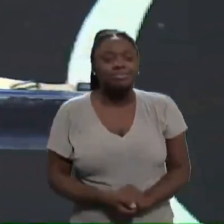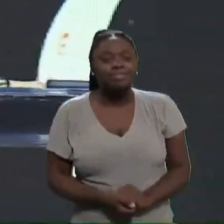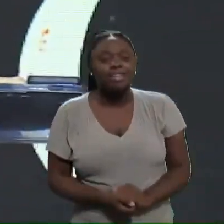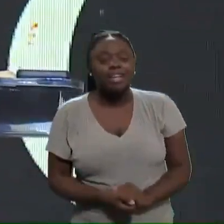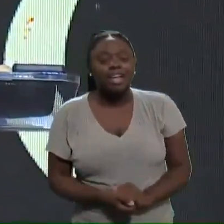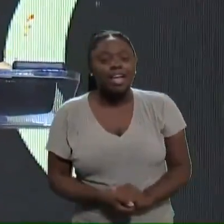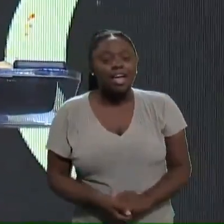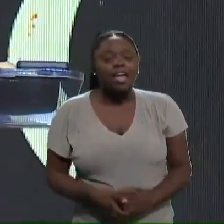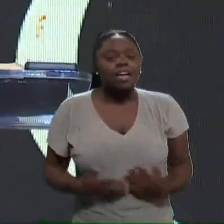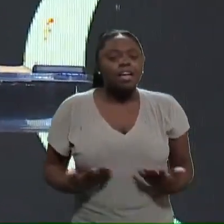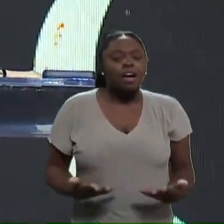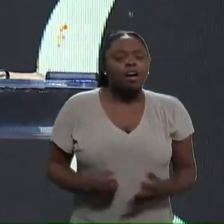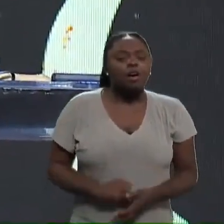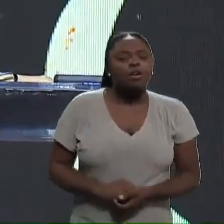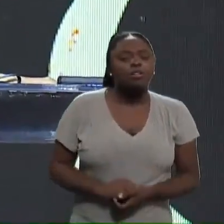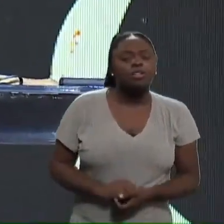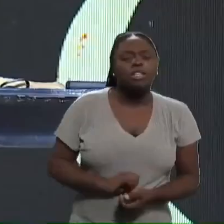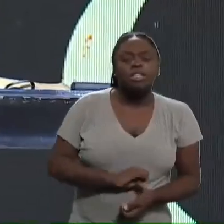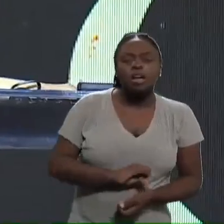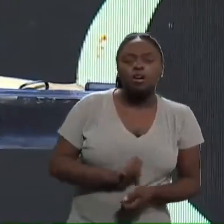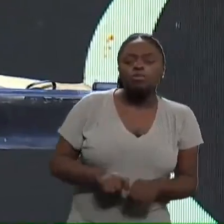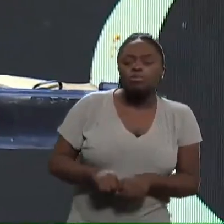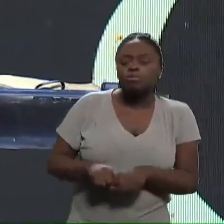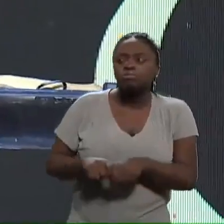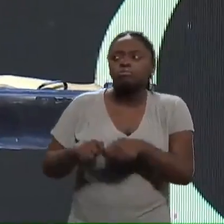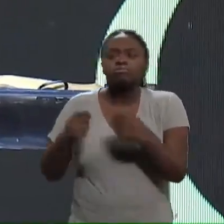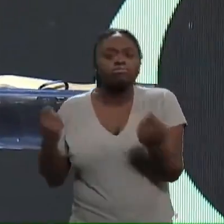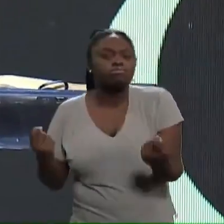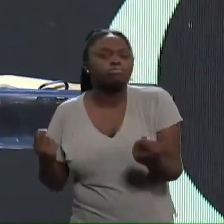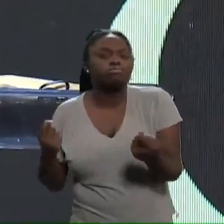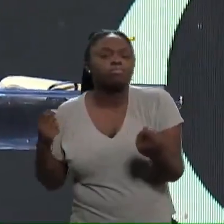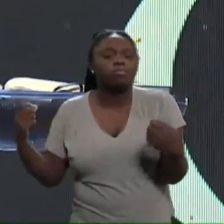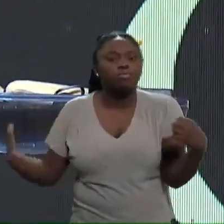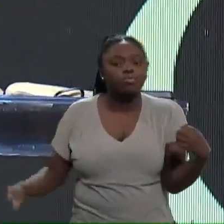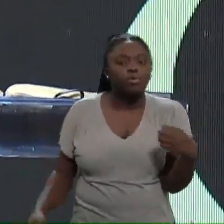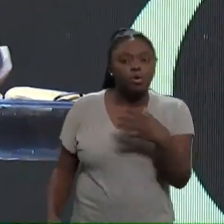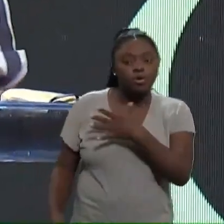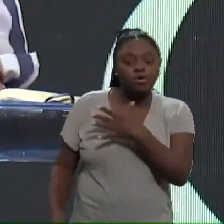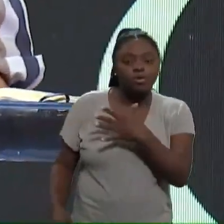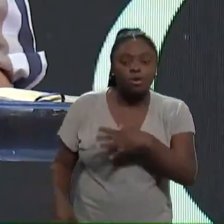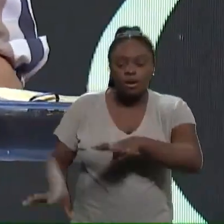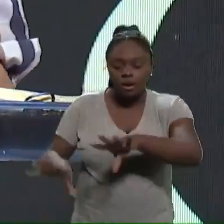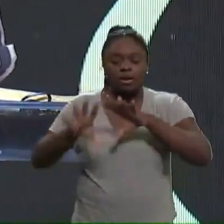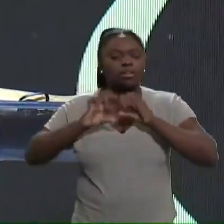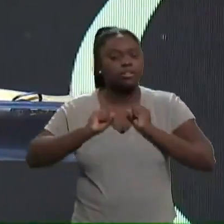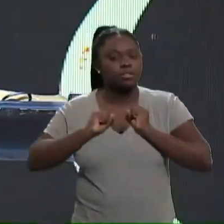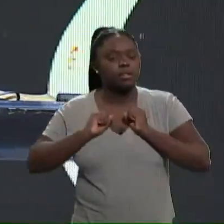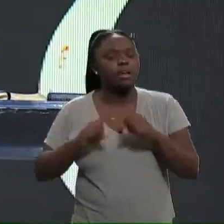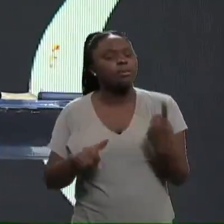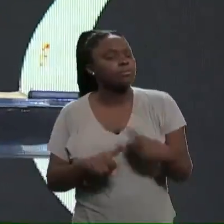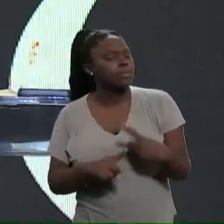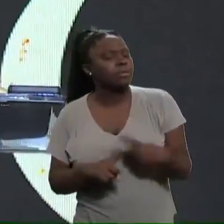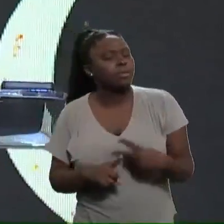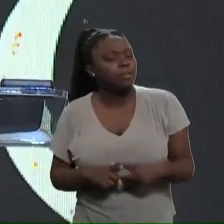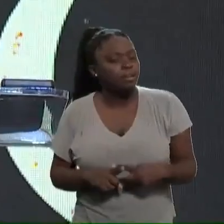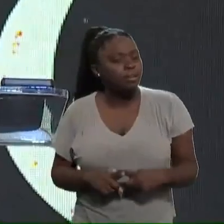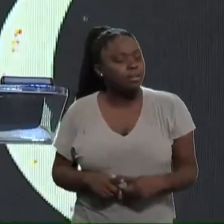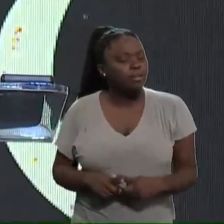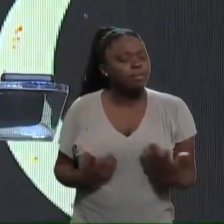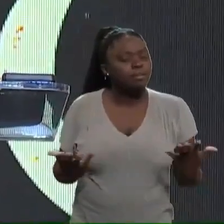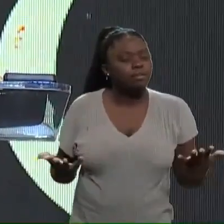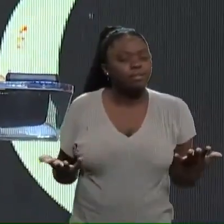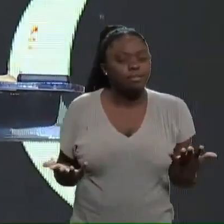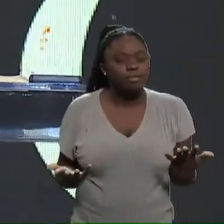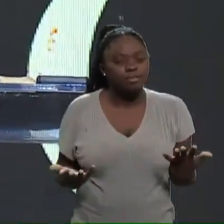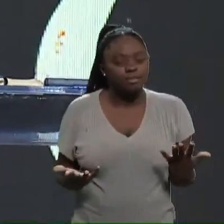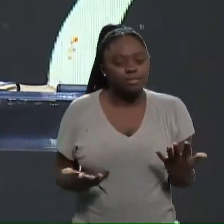a improbabilidade e a singularidade do novo. Por que a improbabilidade,